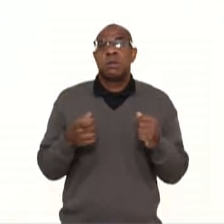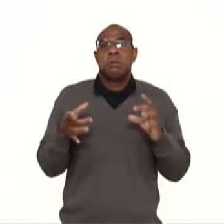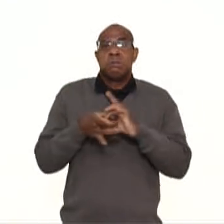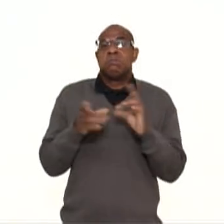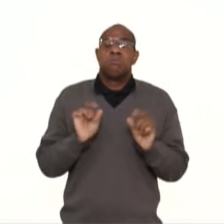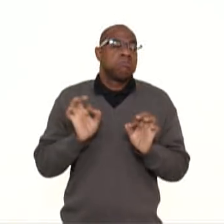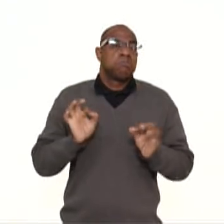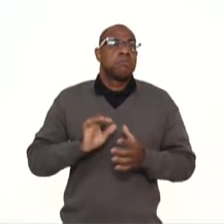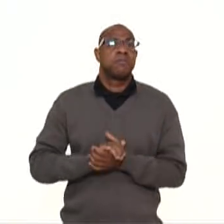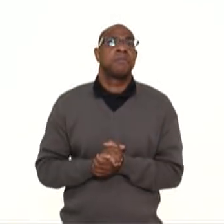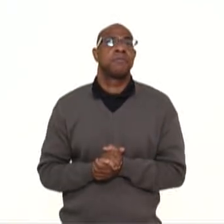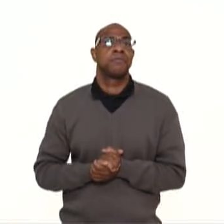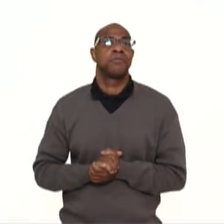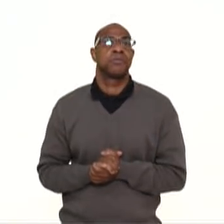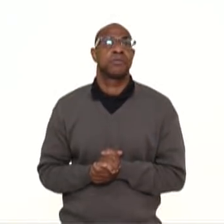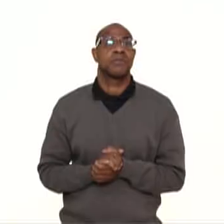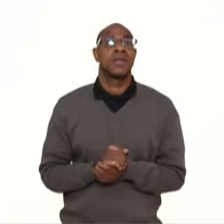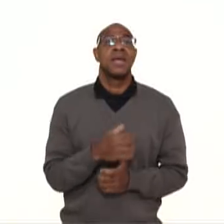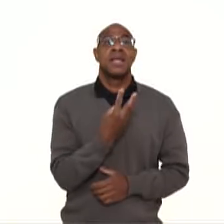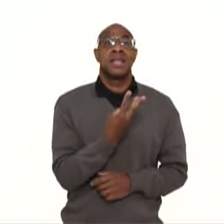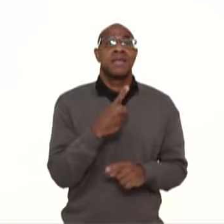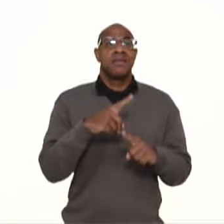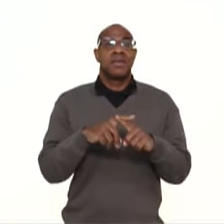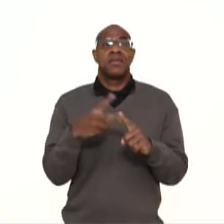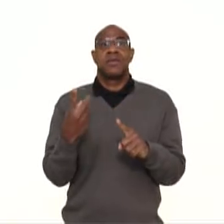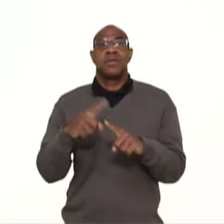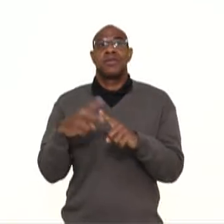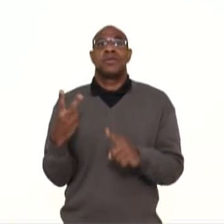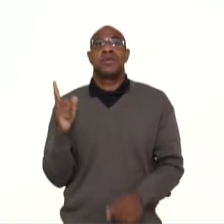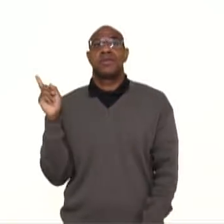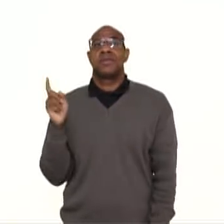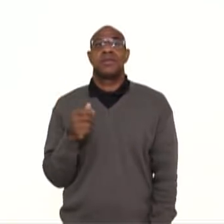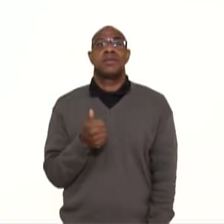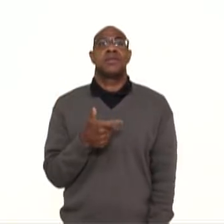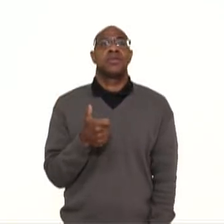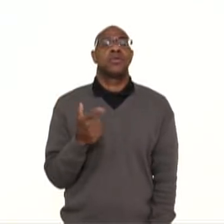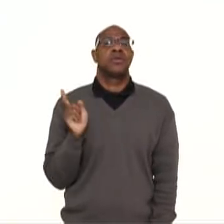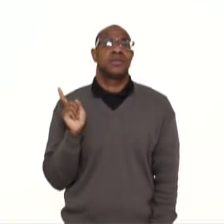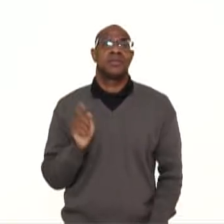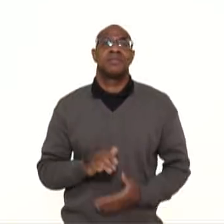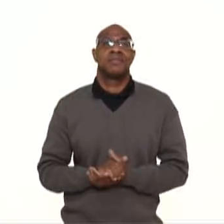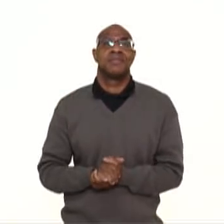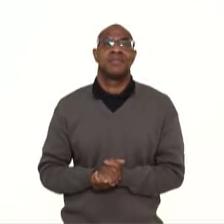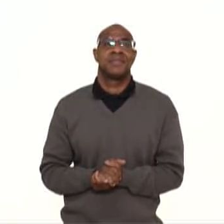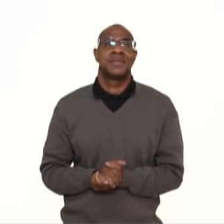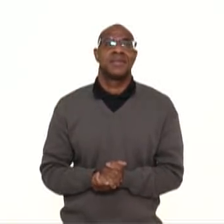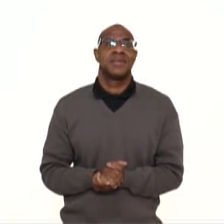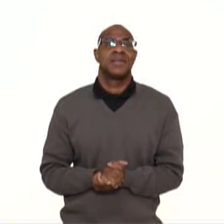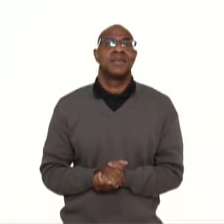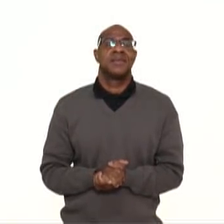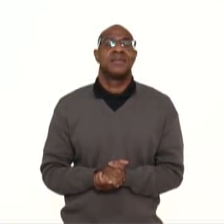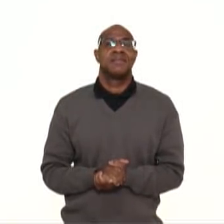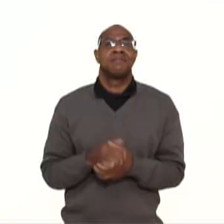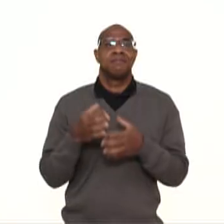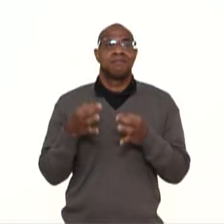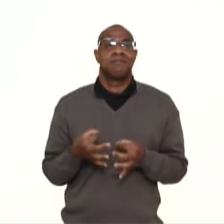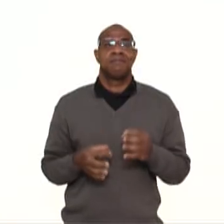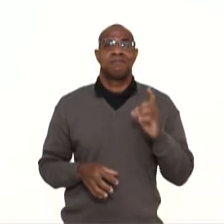multiplicativo. 3 vezes 2 vezes 2, 12. Tudo bem? Então, a letra D é a nossa alternativa